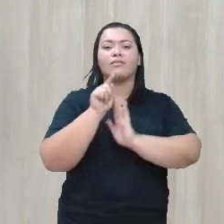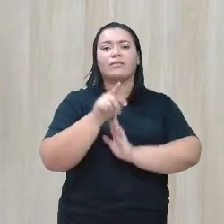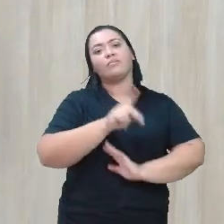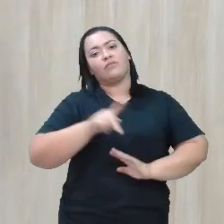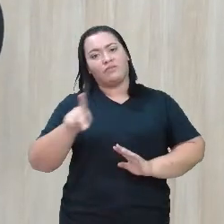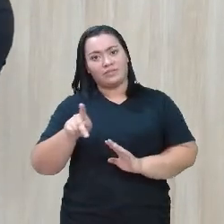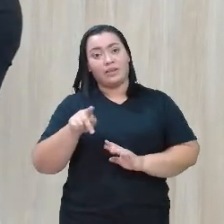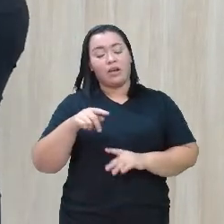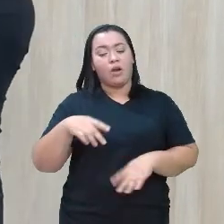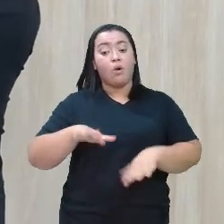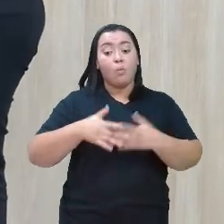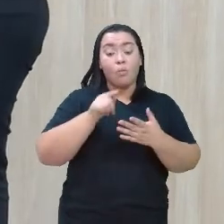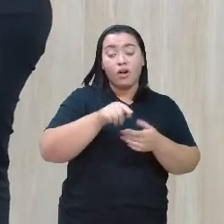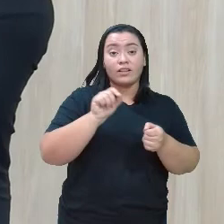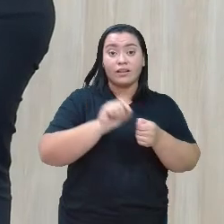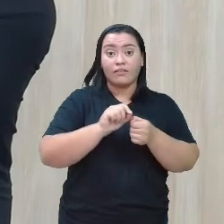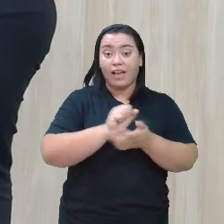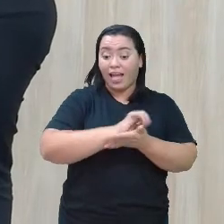na atividade.